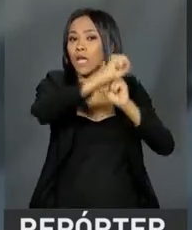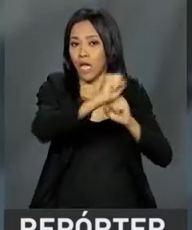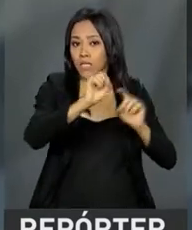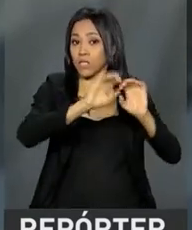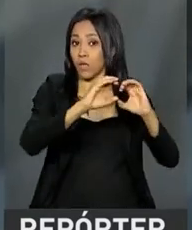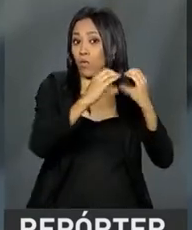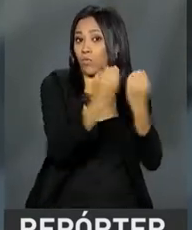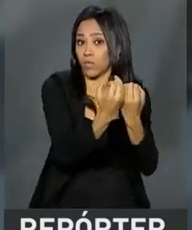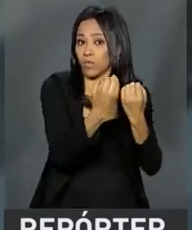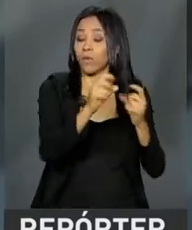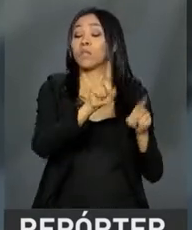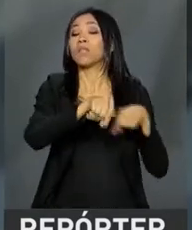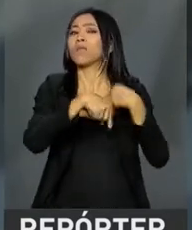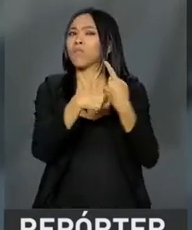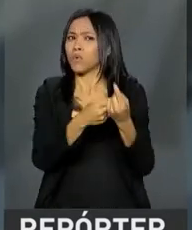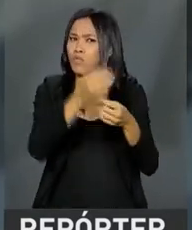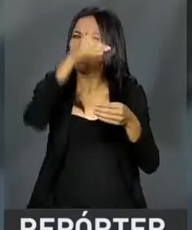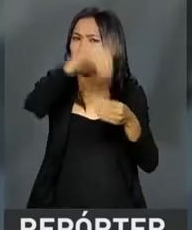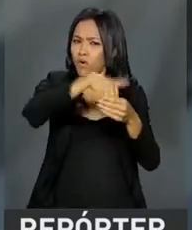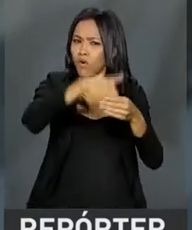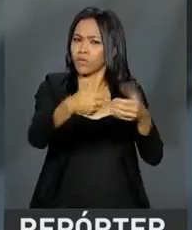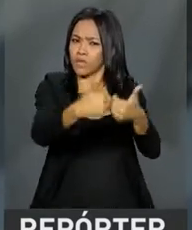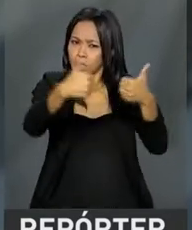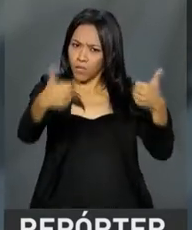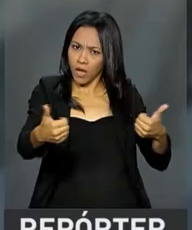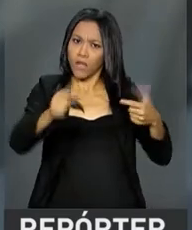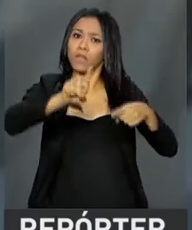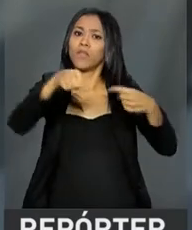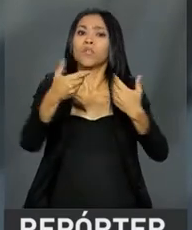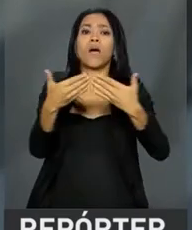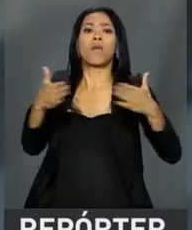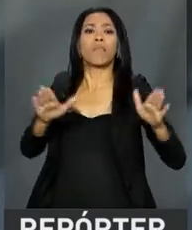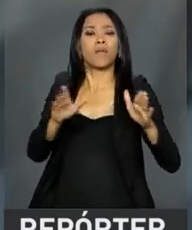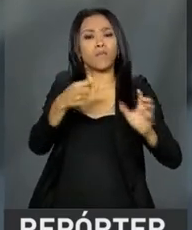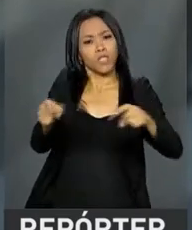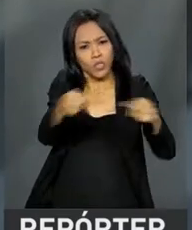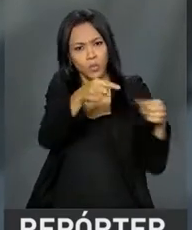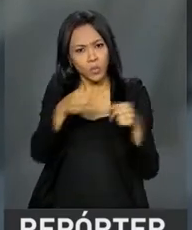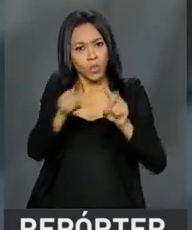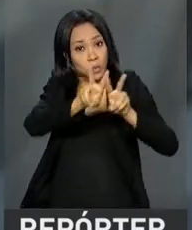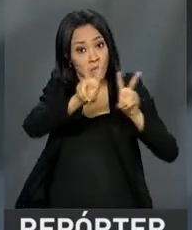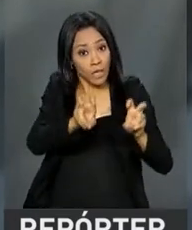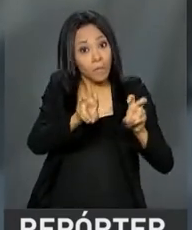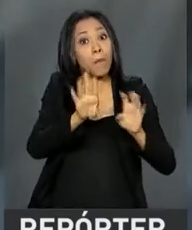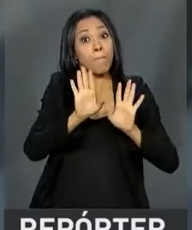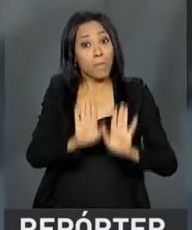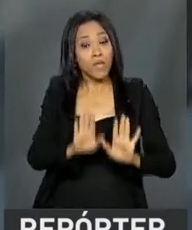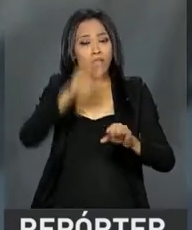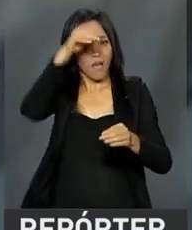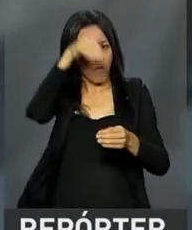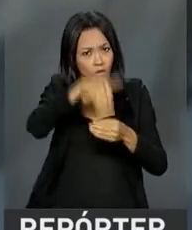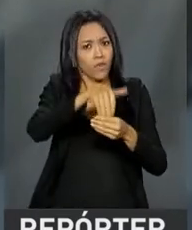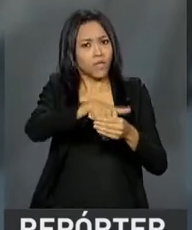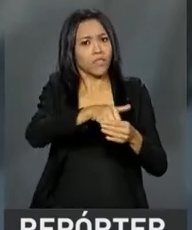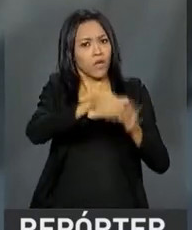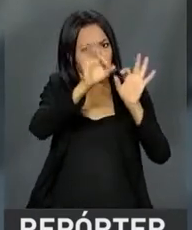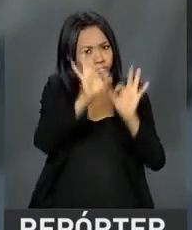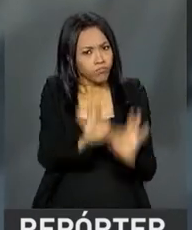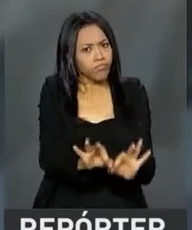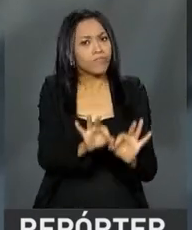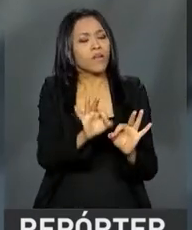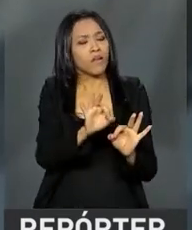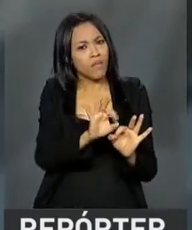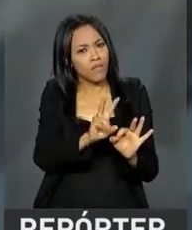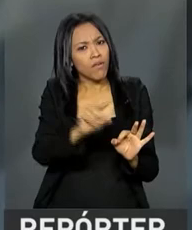de eventuais votos em separado e aberta à discussão sobre o tema mas a votação na comissão de assuntos sociais ela deve